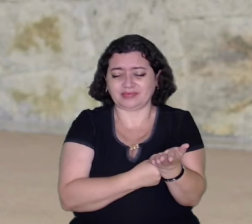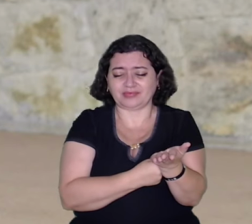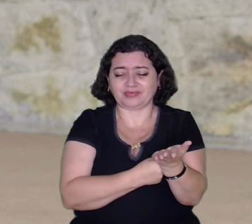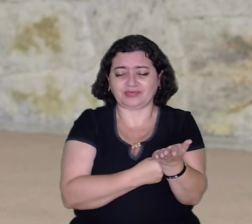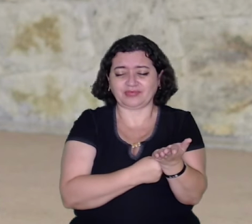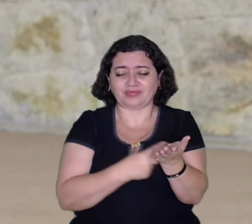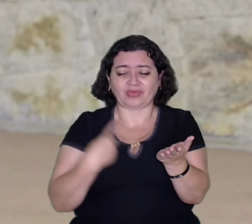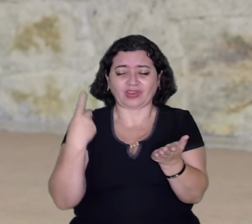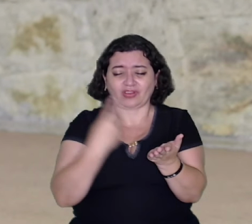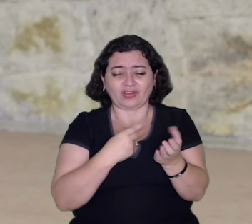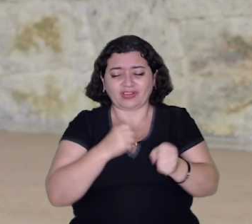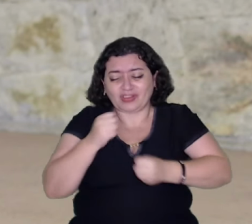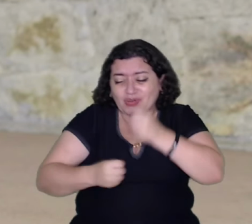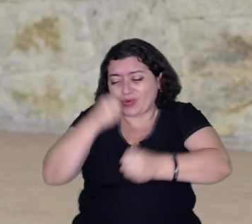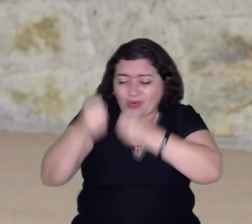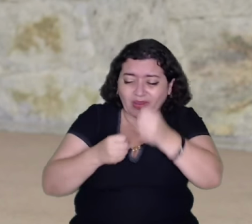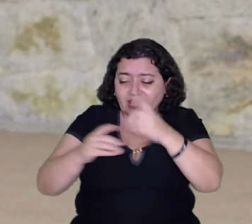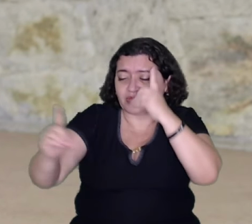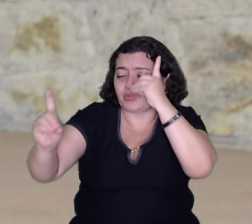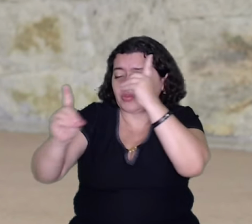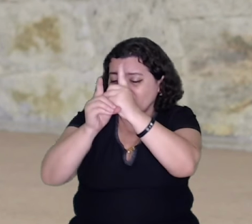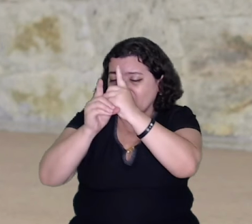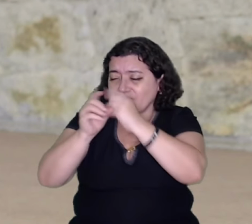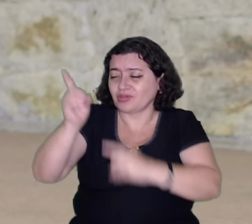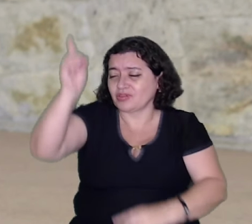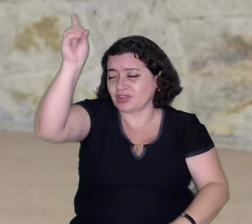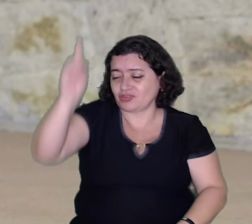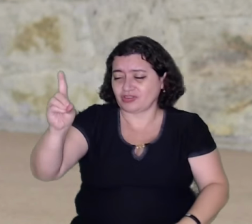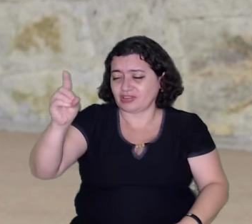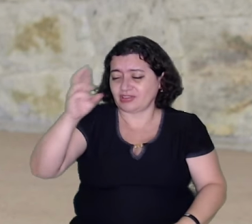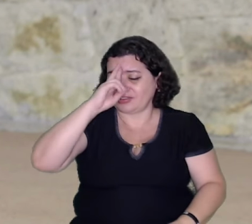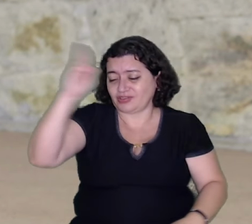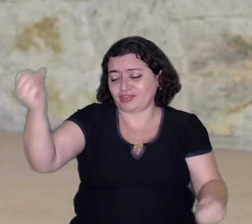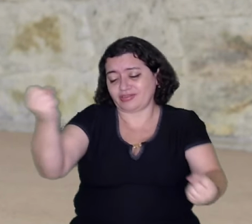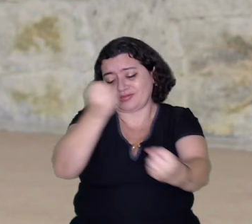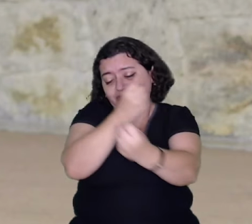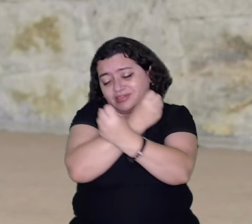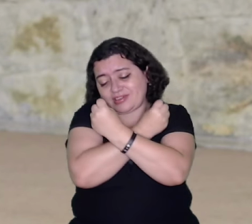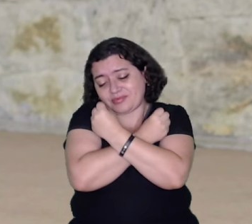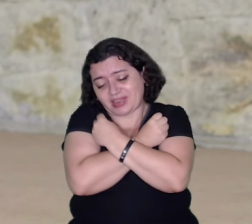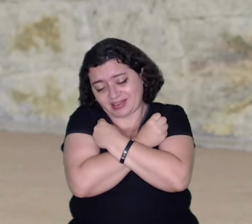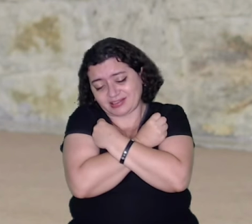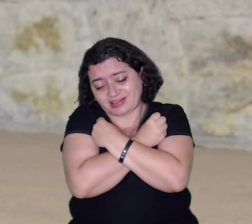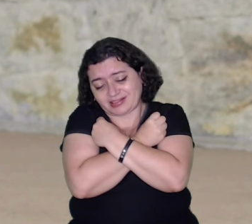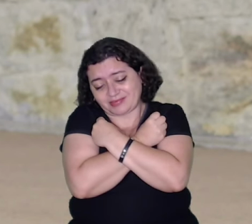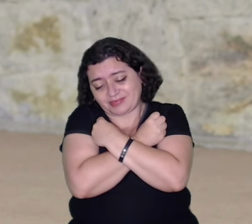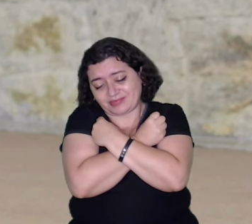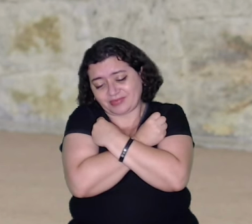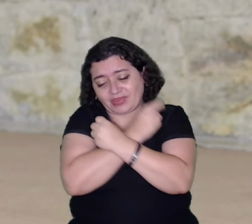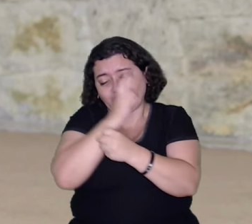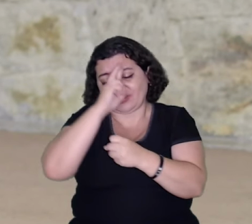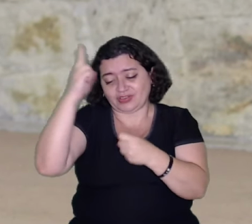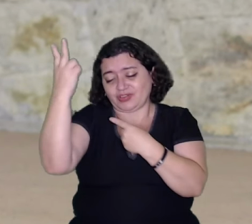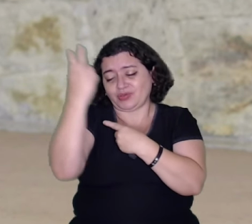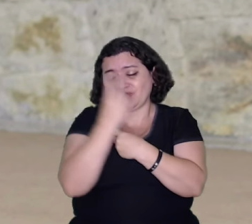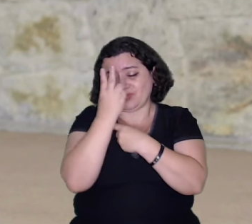nós corremos para Ti, Senhor. E o Senhor nos abraça. O Senhor cuida de